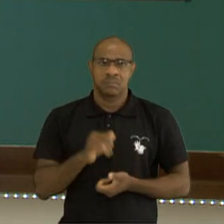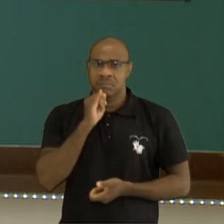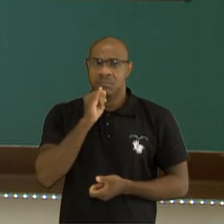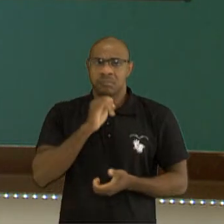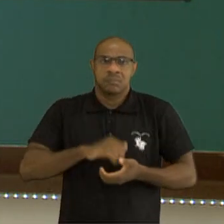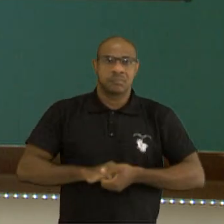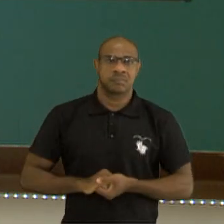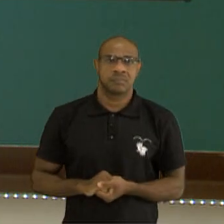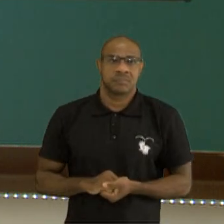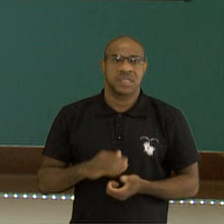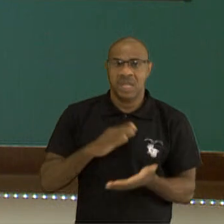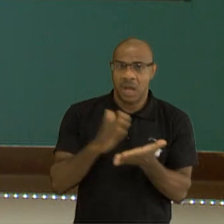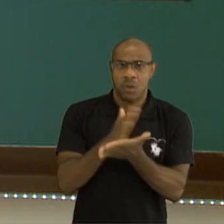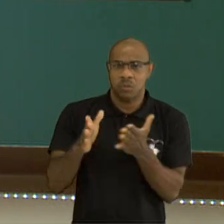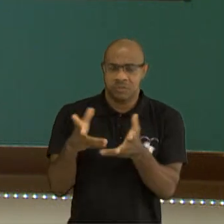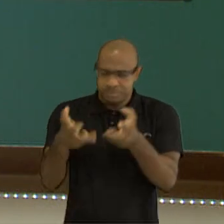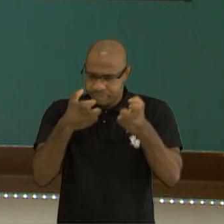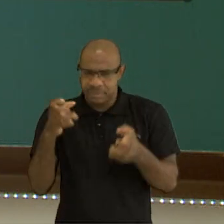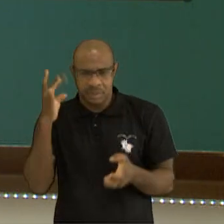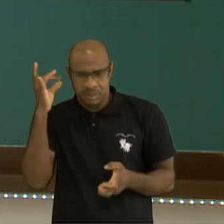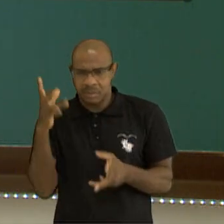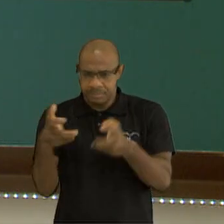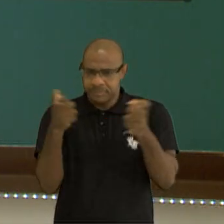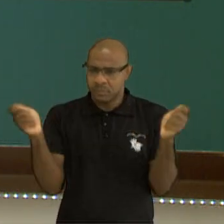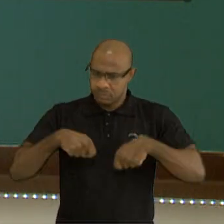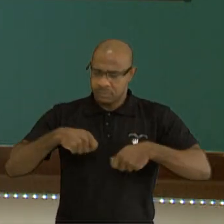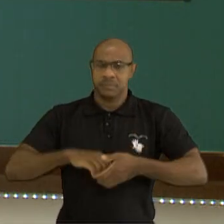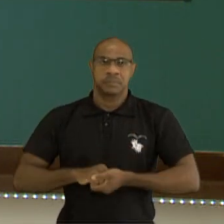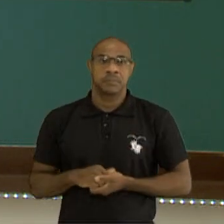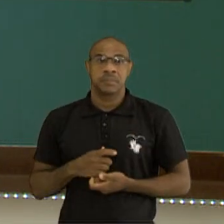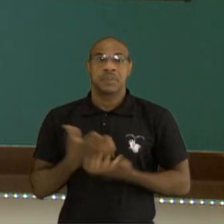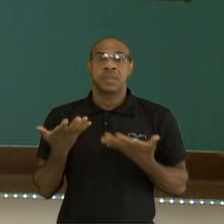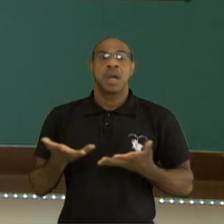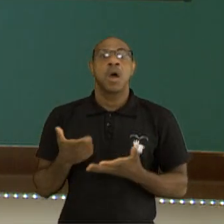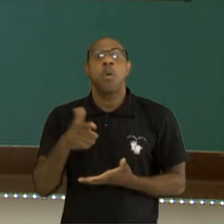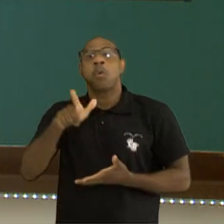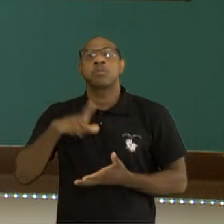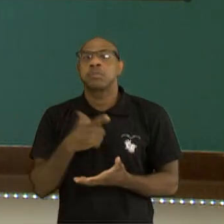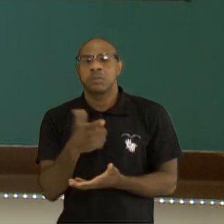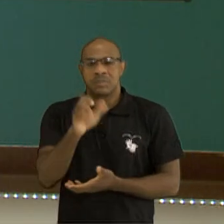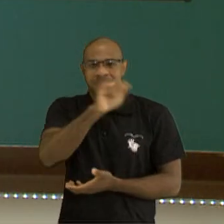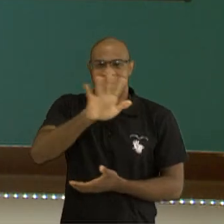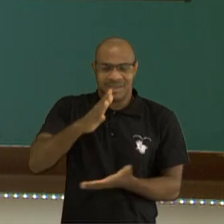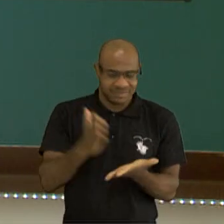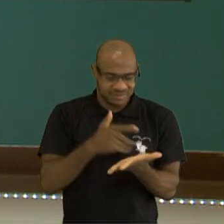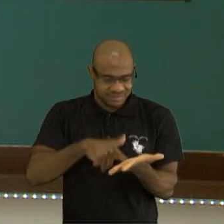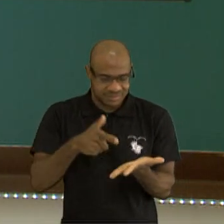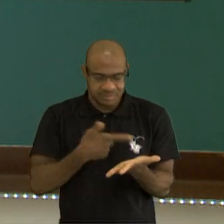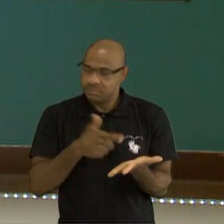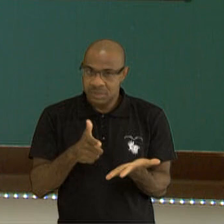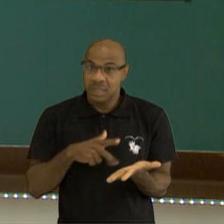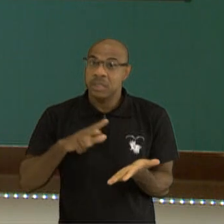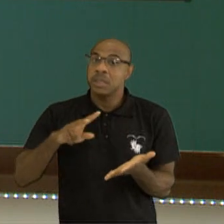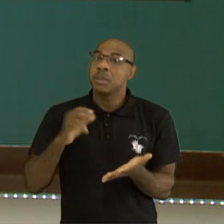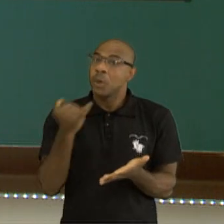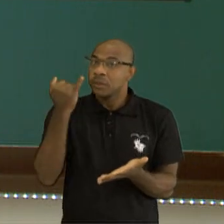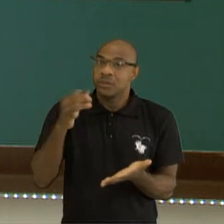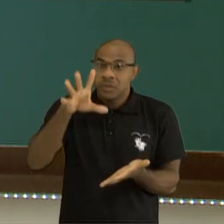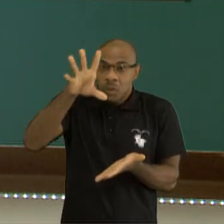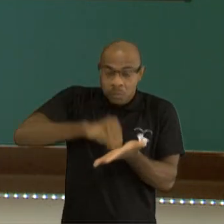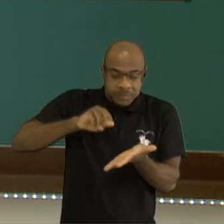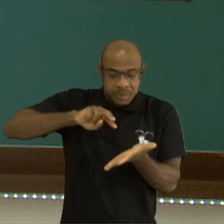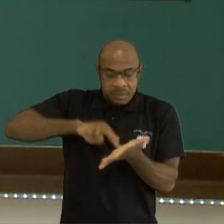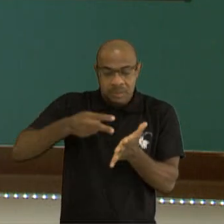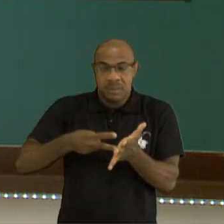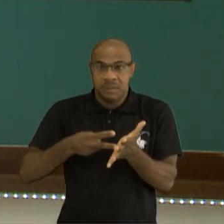né? Basquete, beleza. Outros, como você não vai ter a imagem aí no caderno, é interessante você pegar o significado, mas você que pega aí, hein?